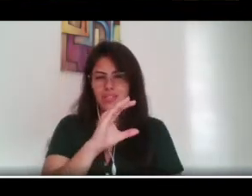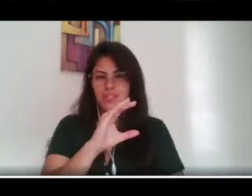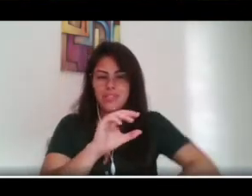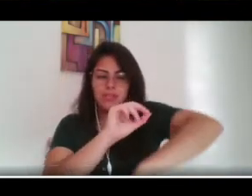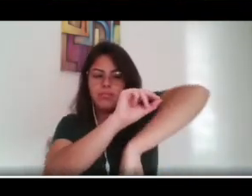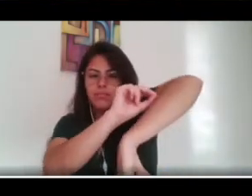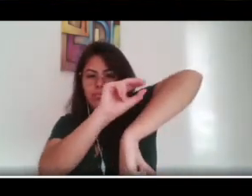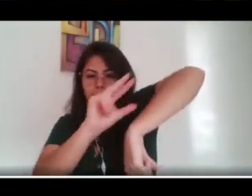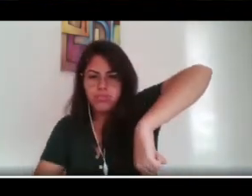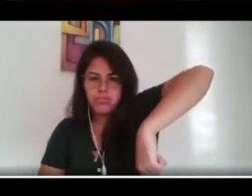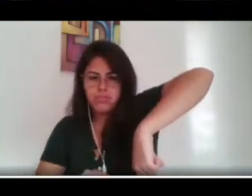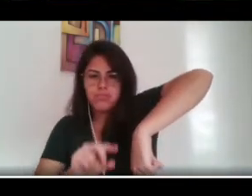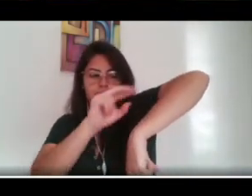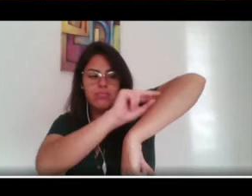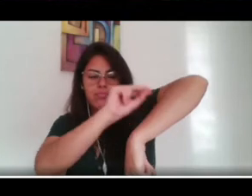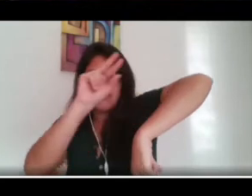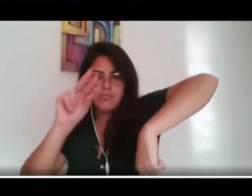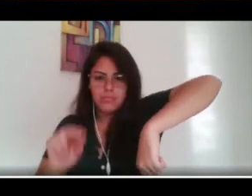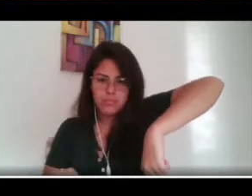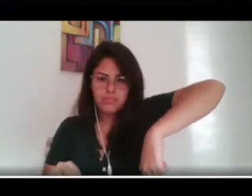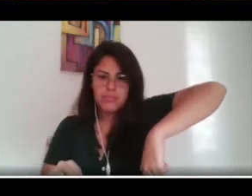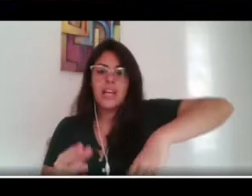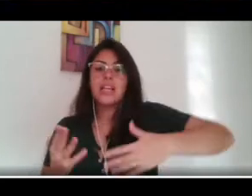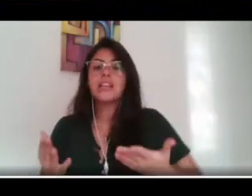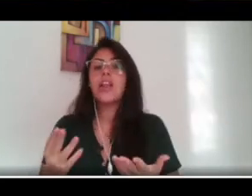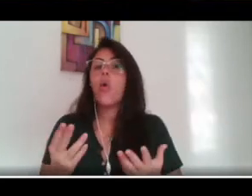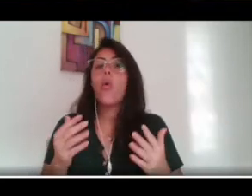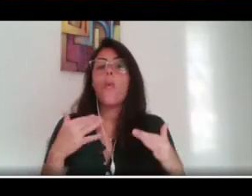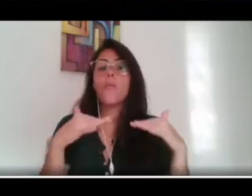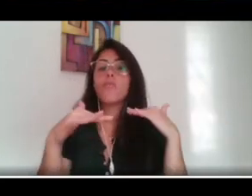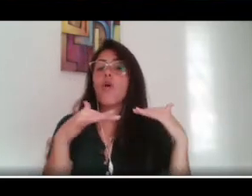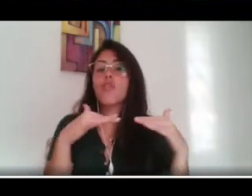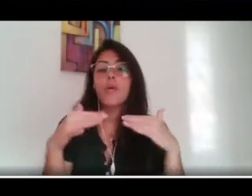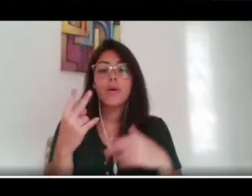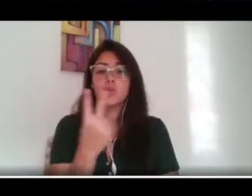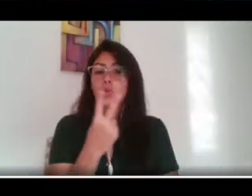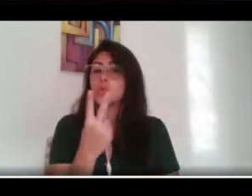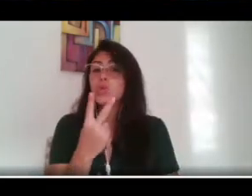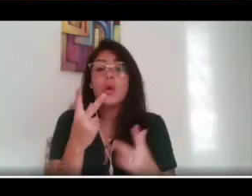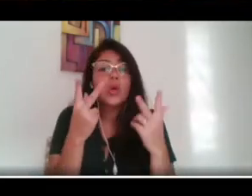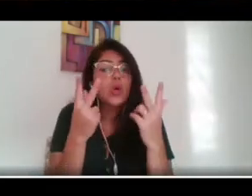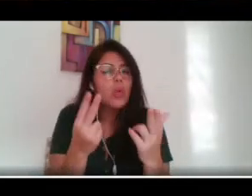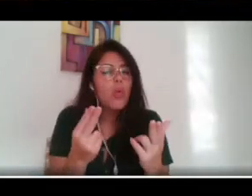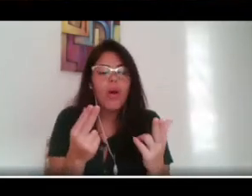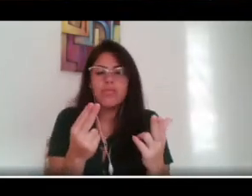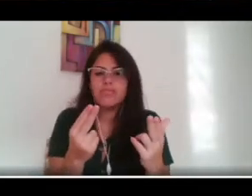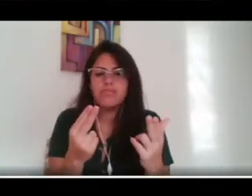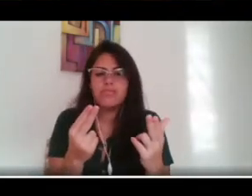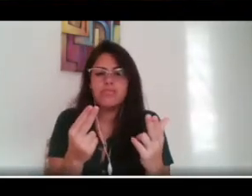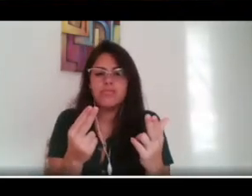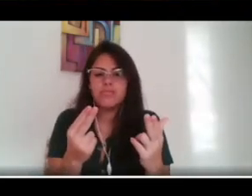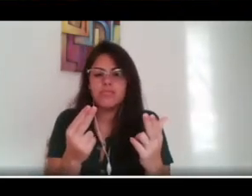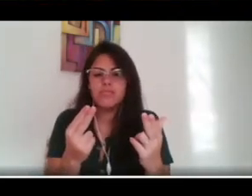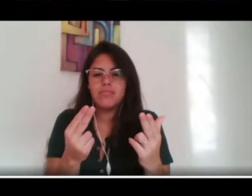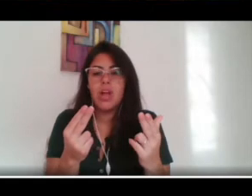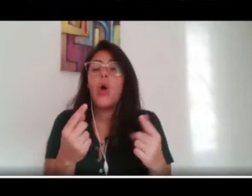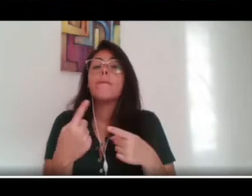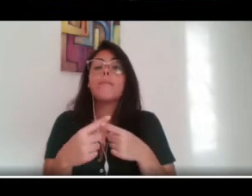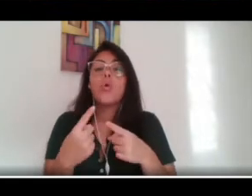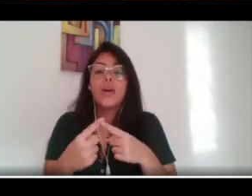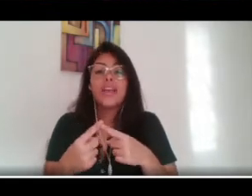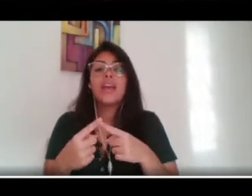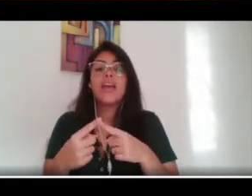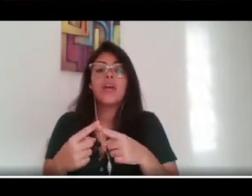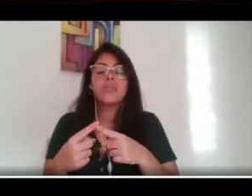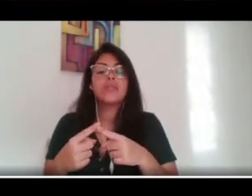igualzinho, eles caem igualzinho. Porque eles saltam ao mesmo tempo. Só que o M tem um adicional